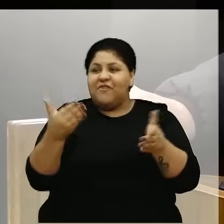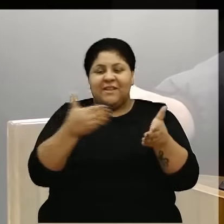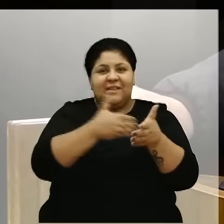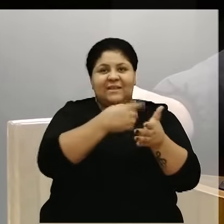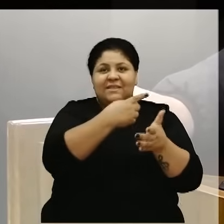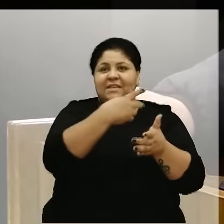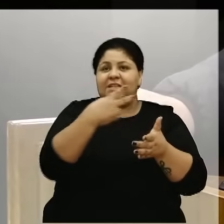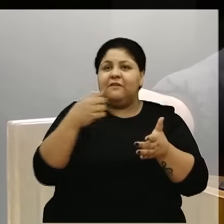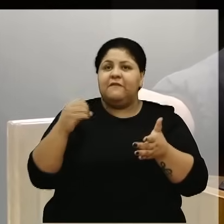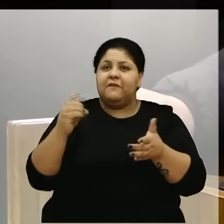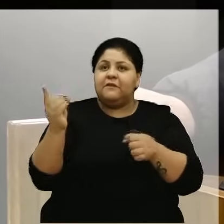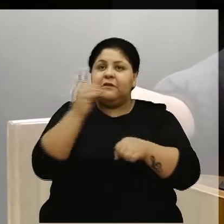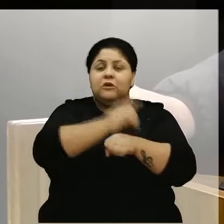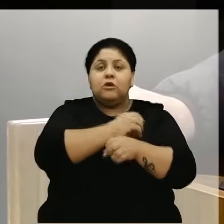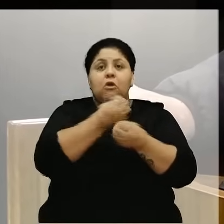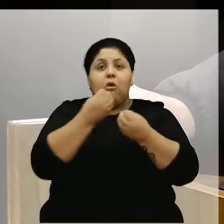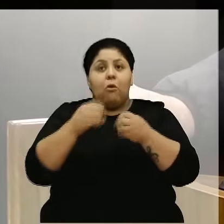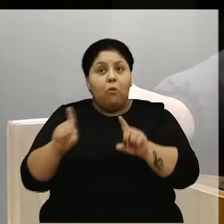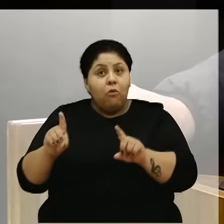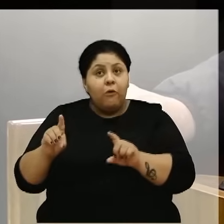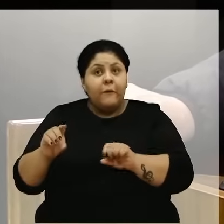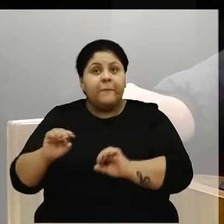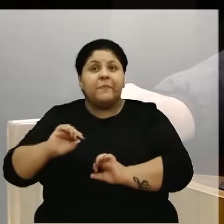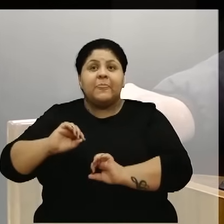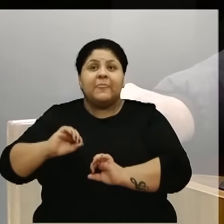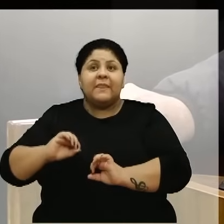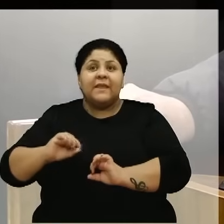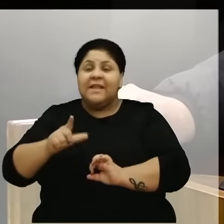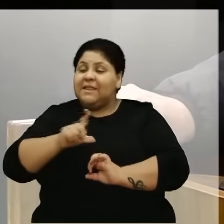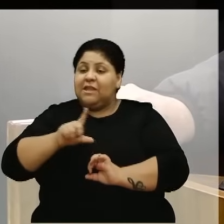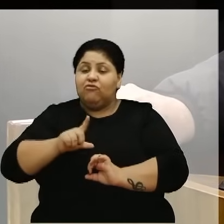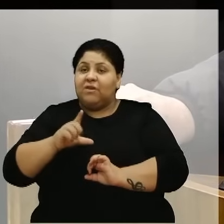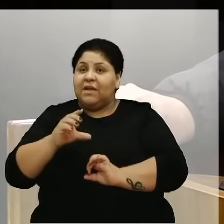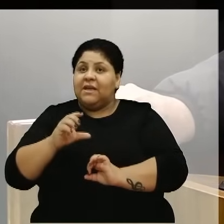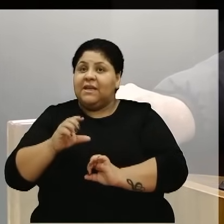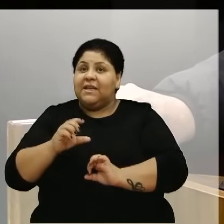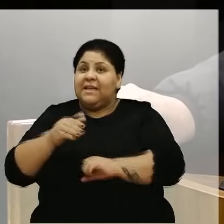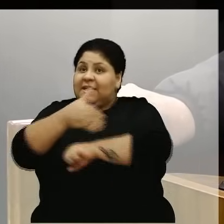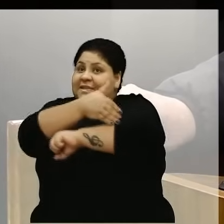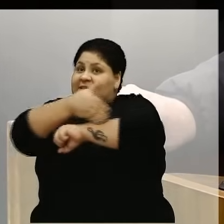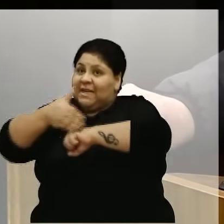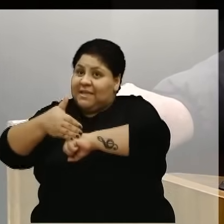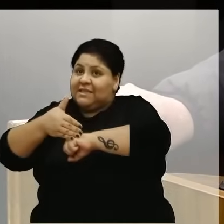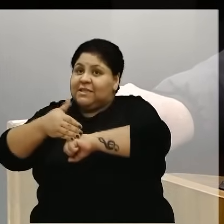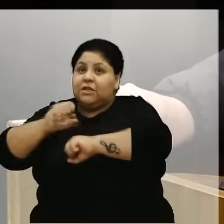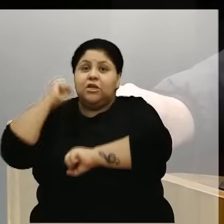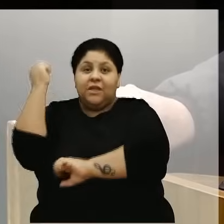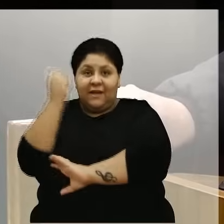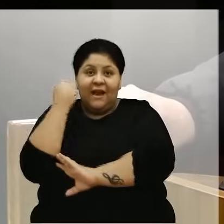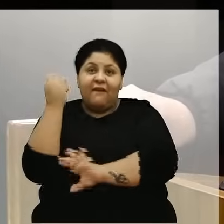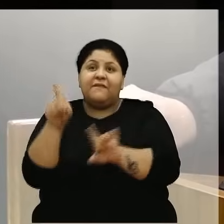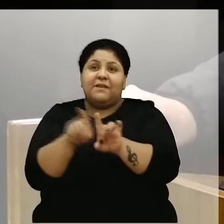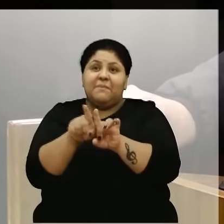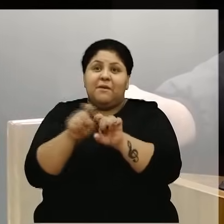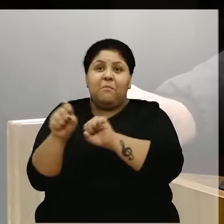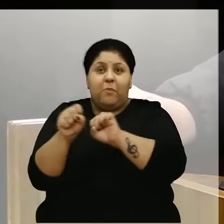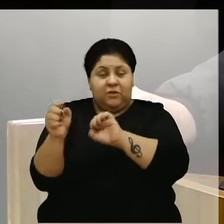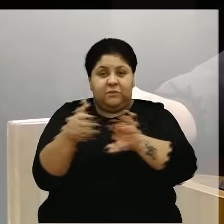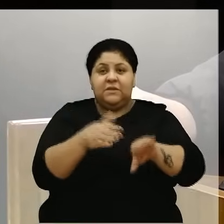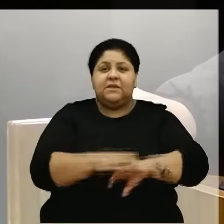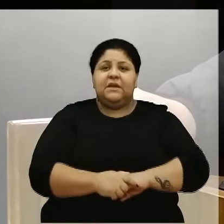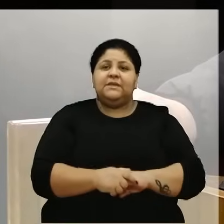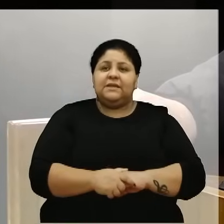dias, ou a gente corre o risco de ficar sem a adutora, sem a estrada e um agravante. Pode passar agora também.